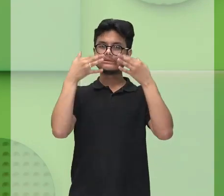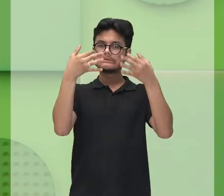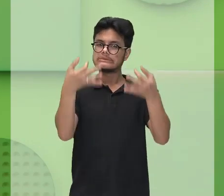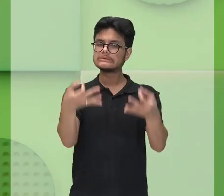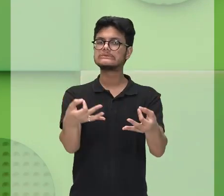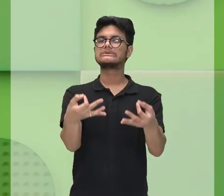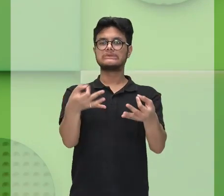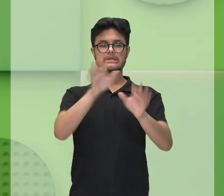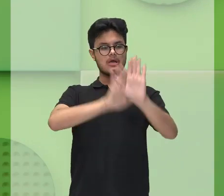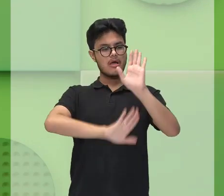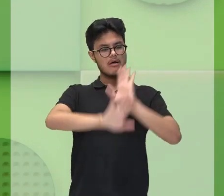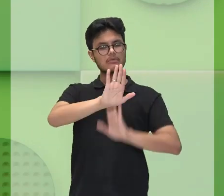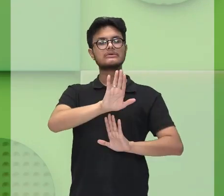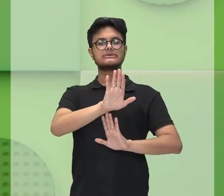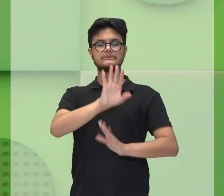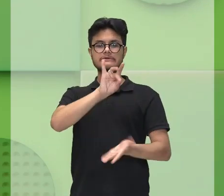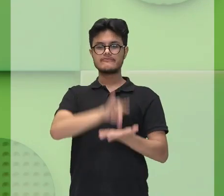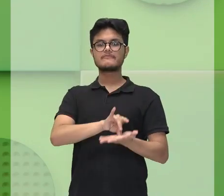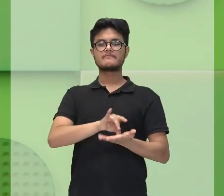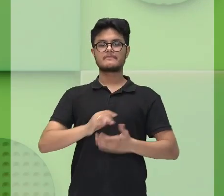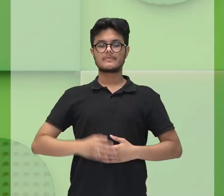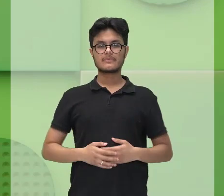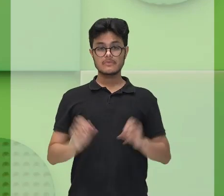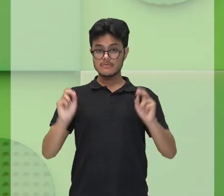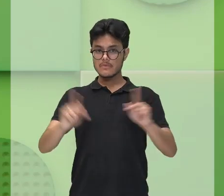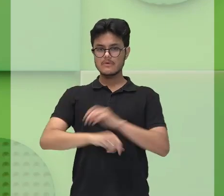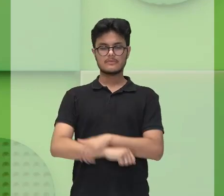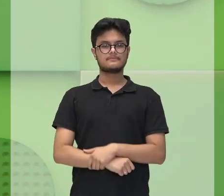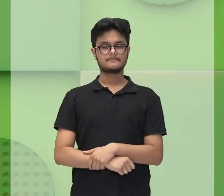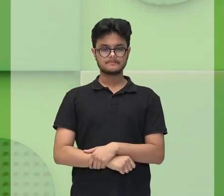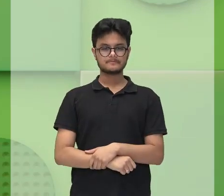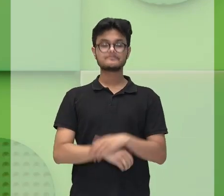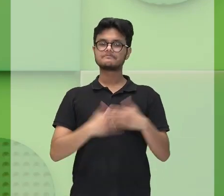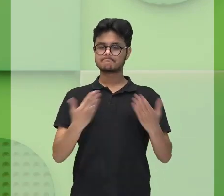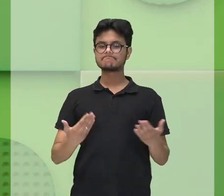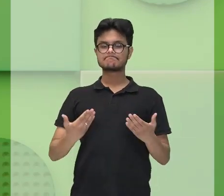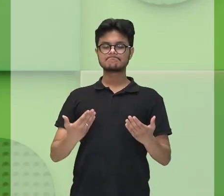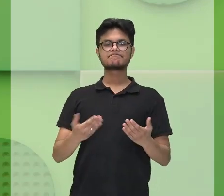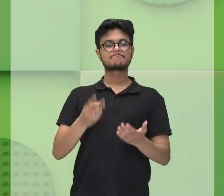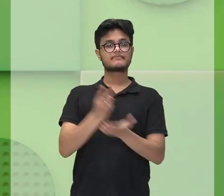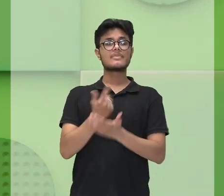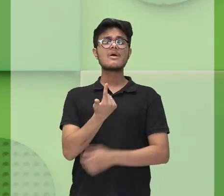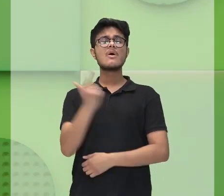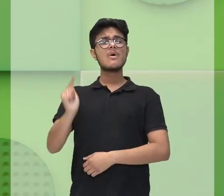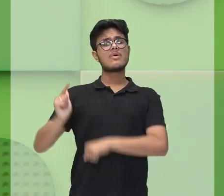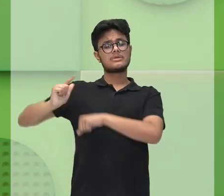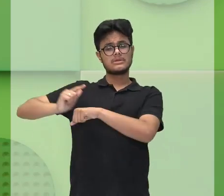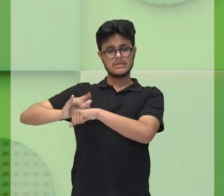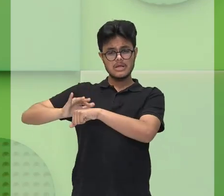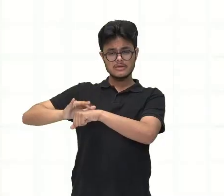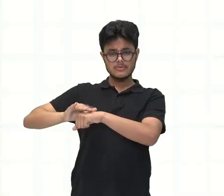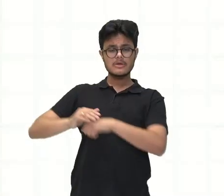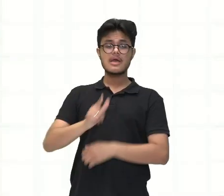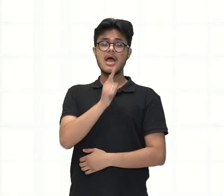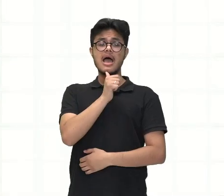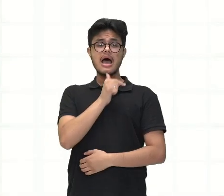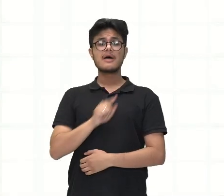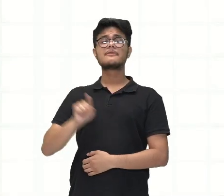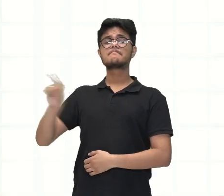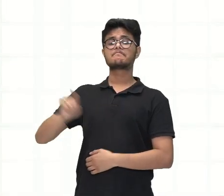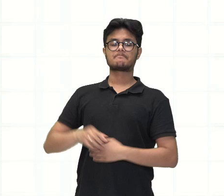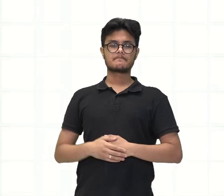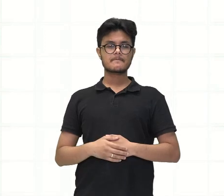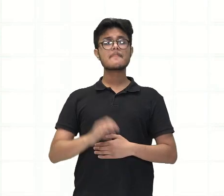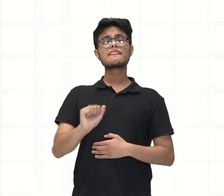ter muito mais atenção. Tudo bem? Vamos lá continuar com outra doença de veiculação hídrica, que é